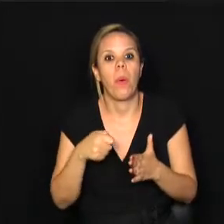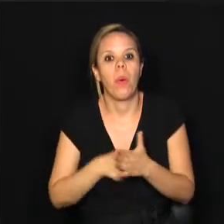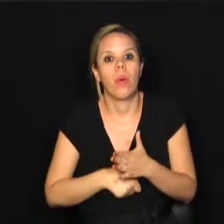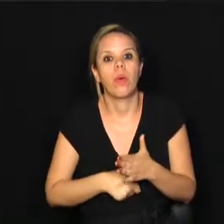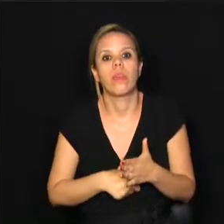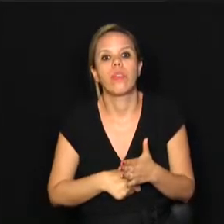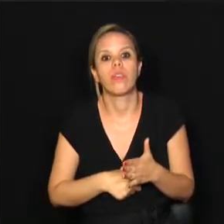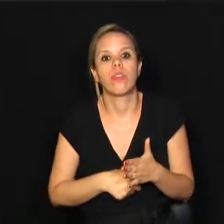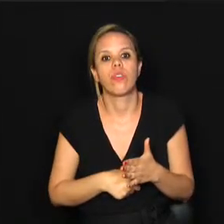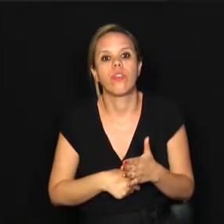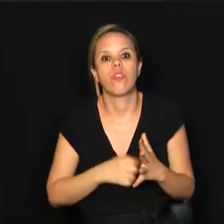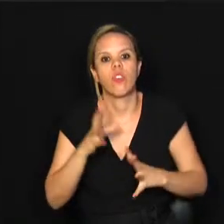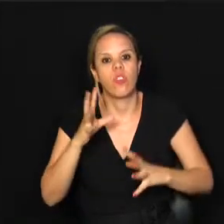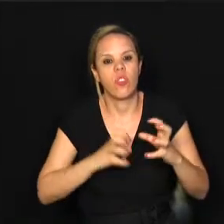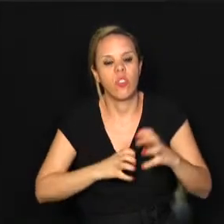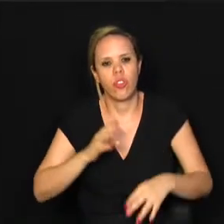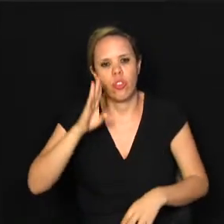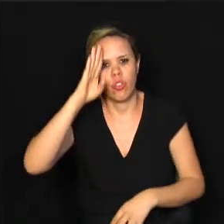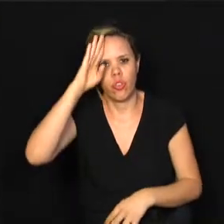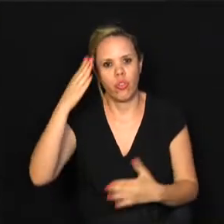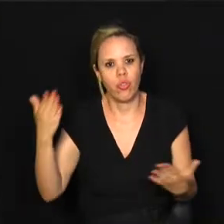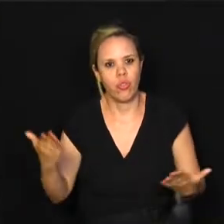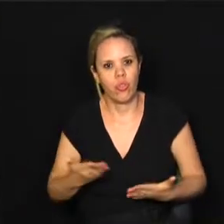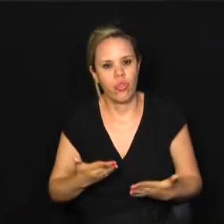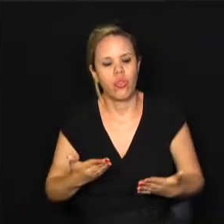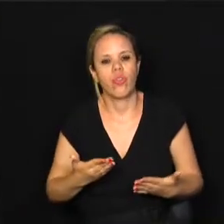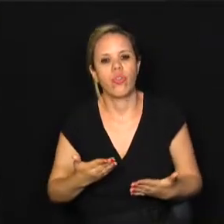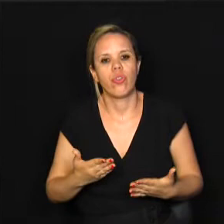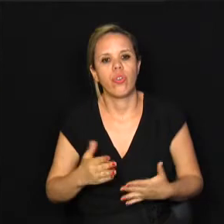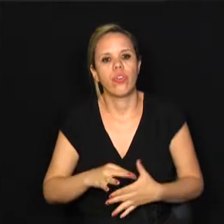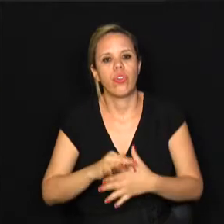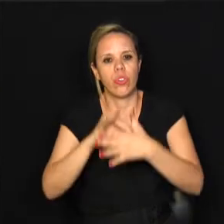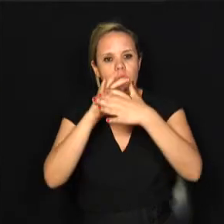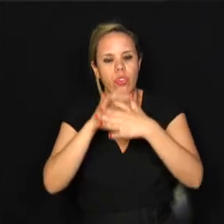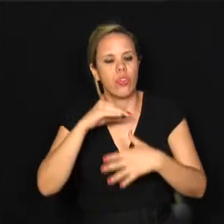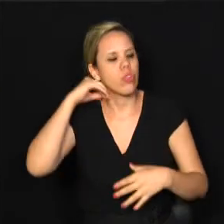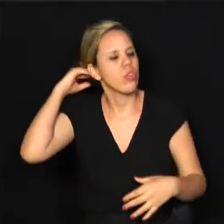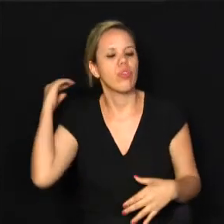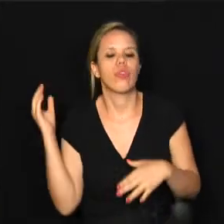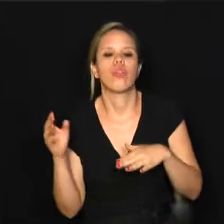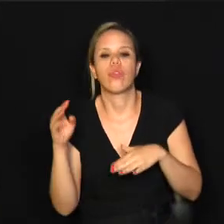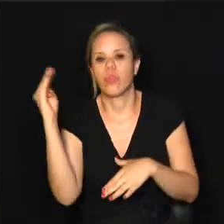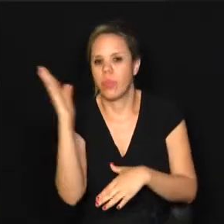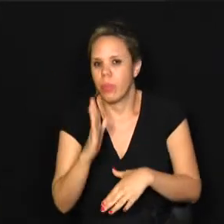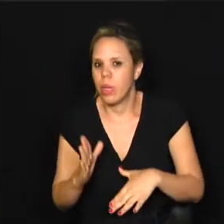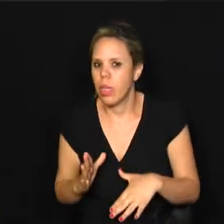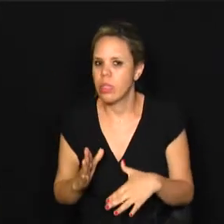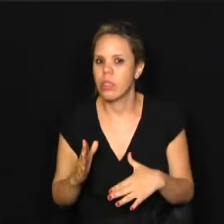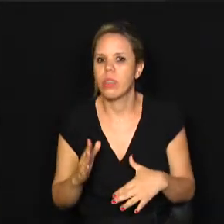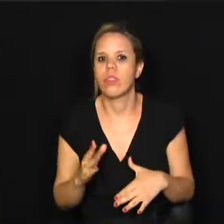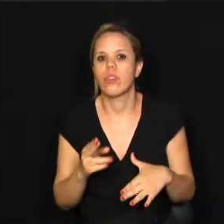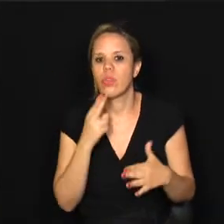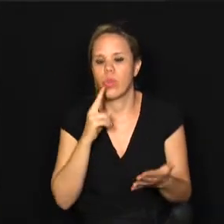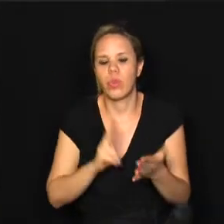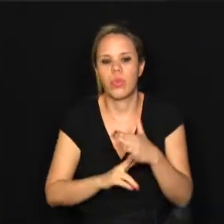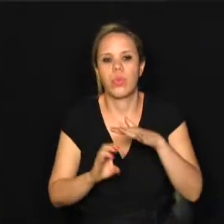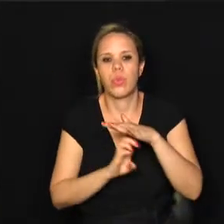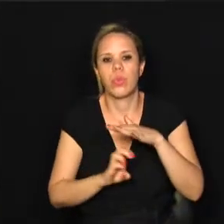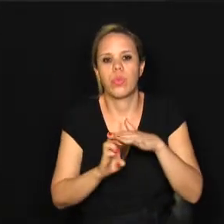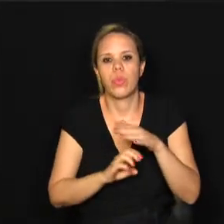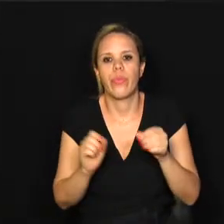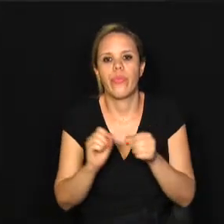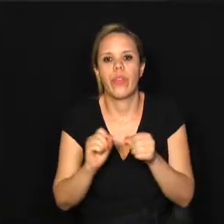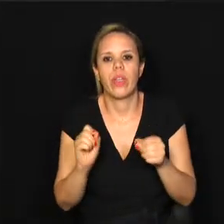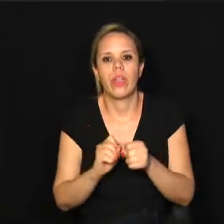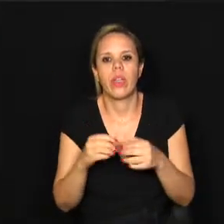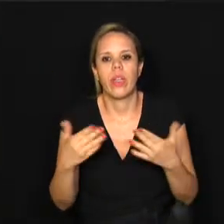generais que hoje dirigem o Correio aqui em Campinas, aqui no Brasil. Então, vamos fazer assim,